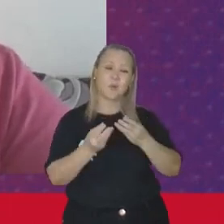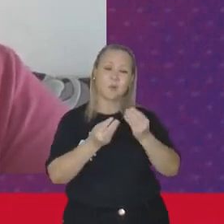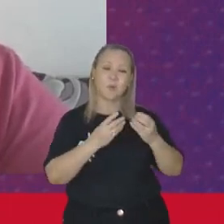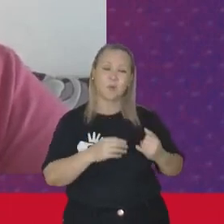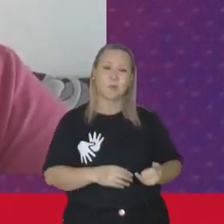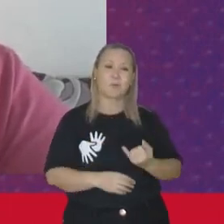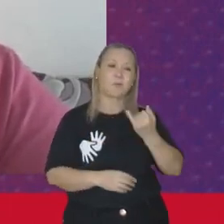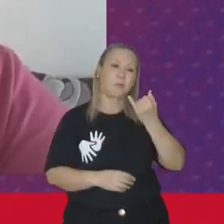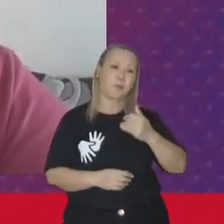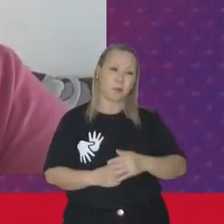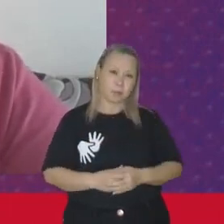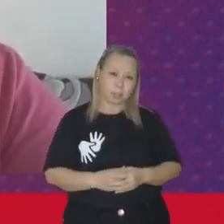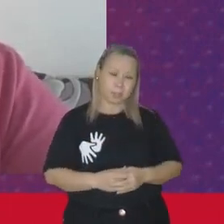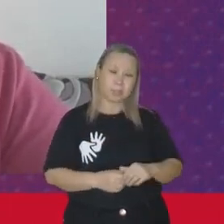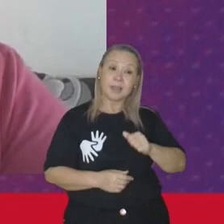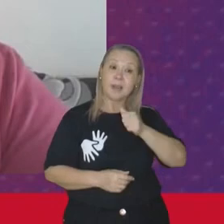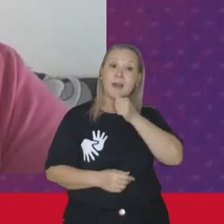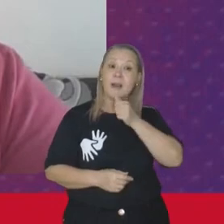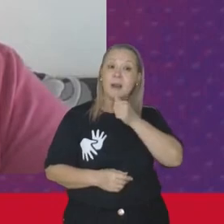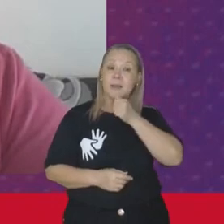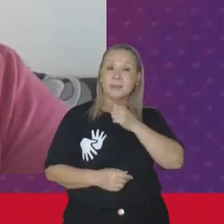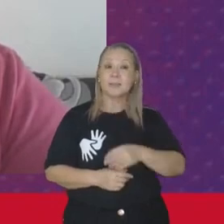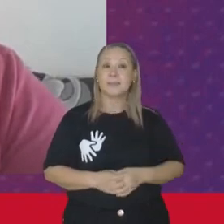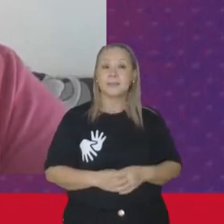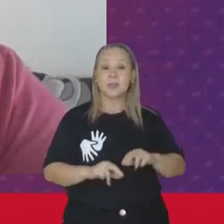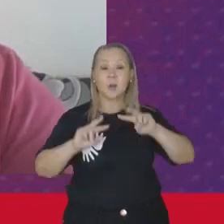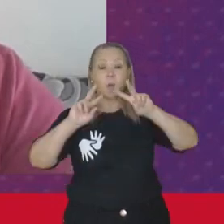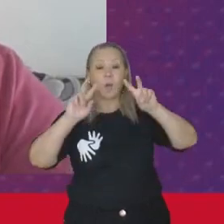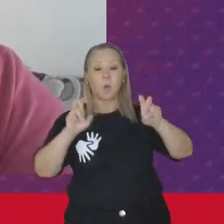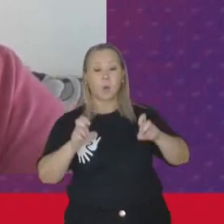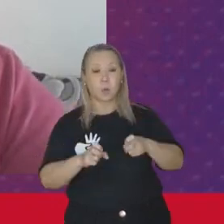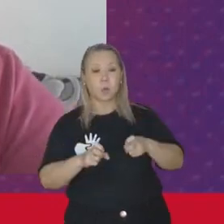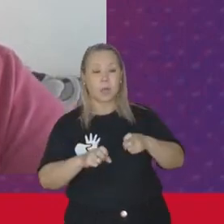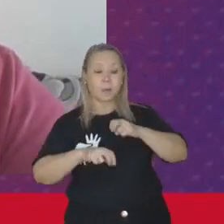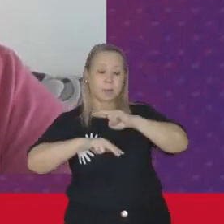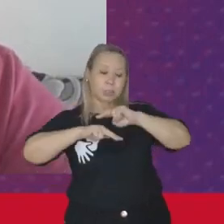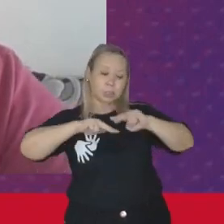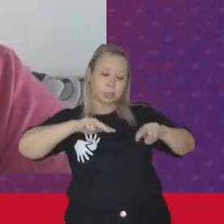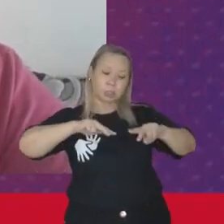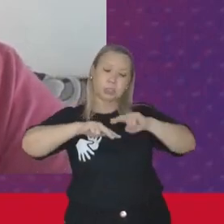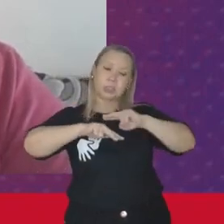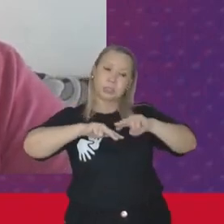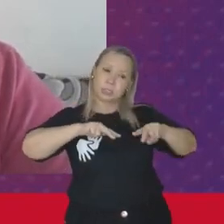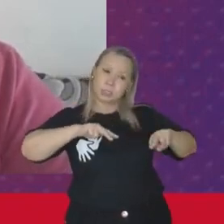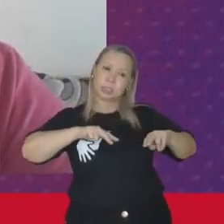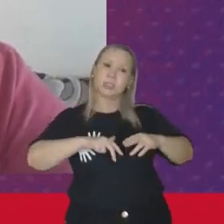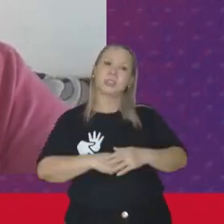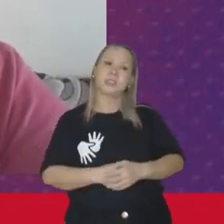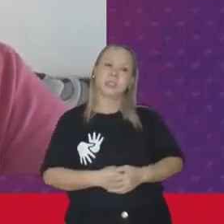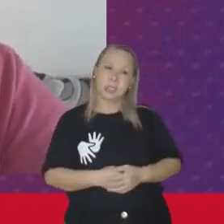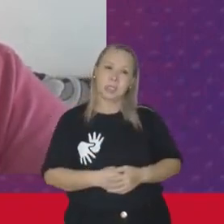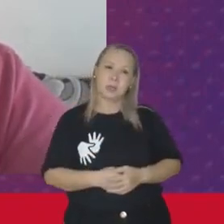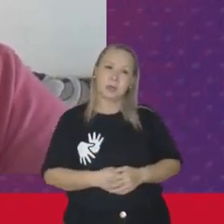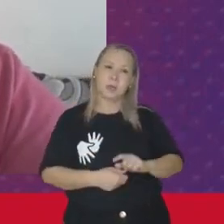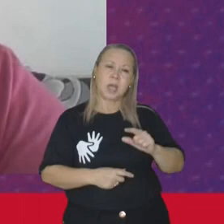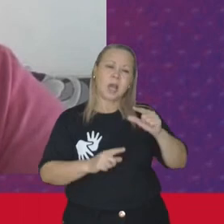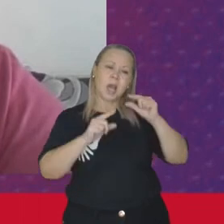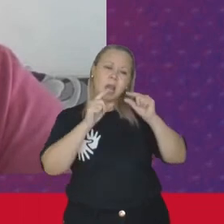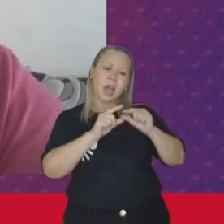importante, né? Quer dizer, ainda o tema de gênero, né, é